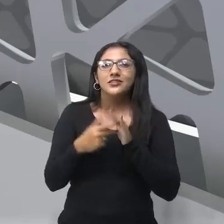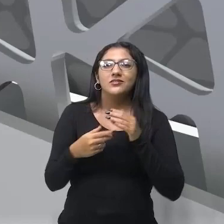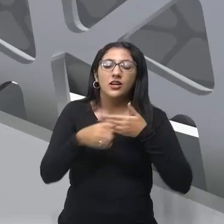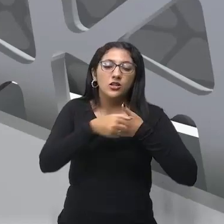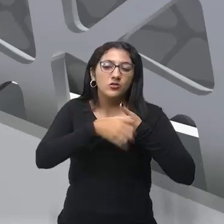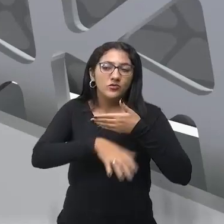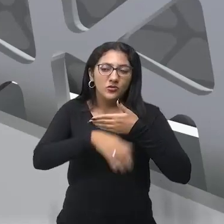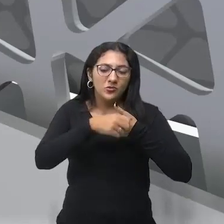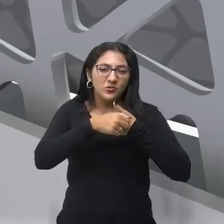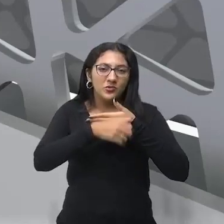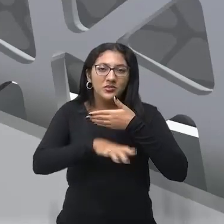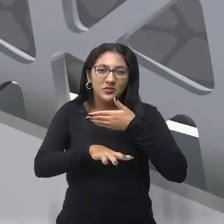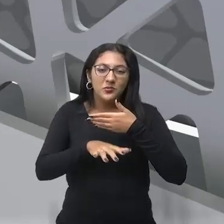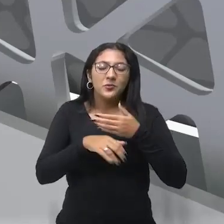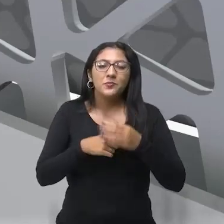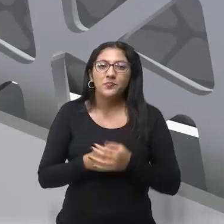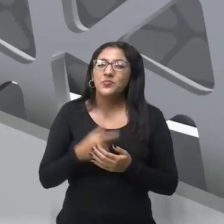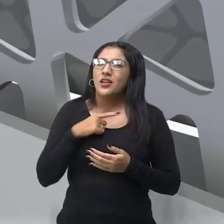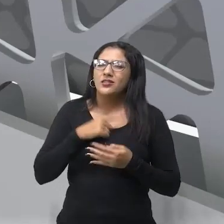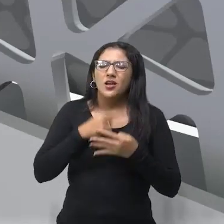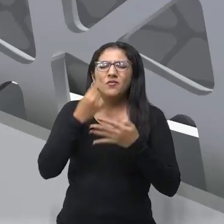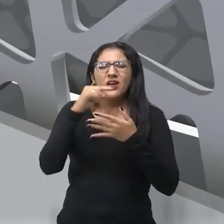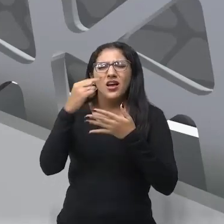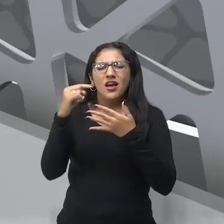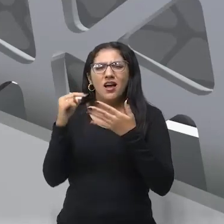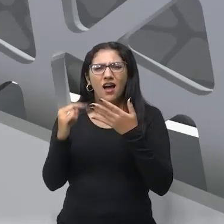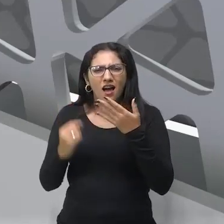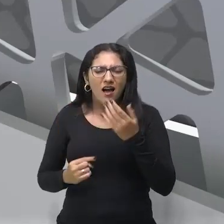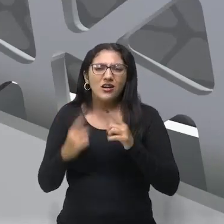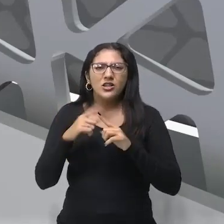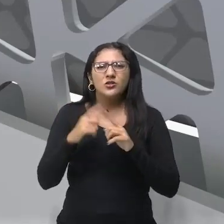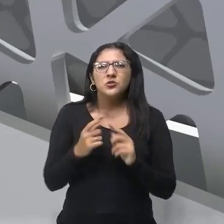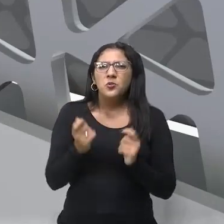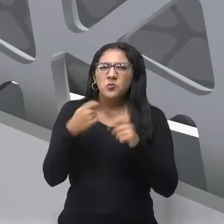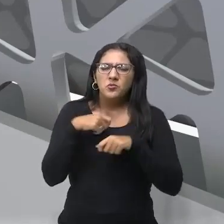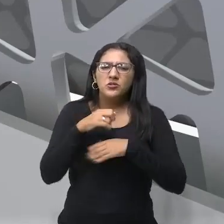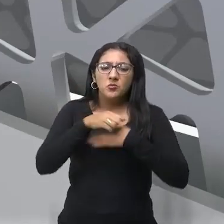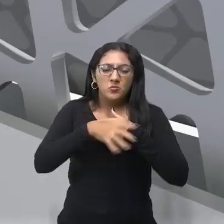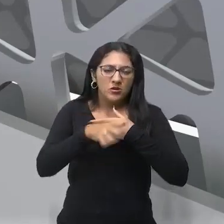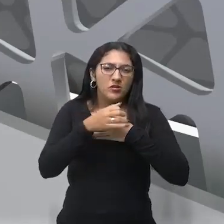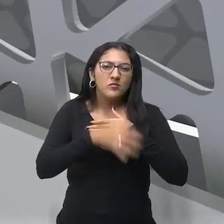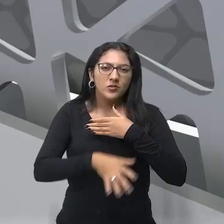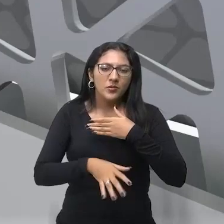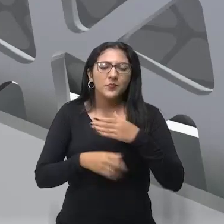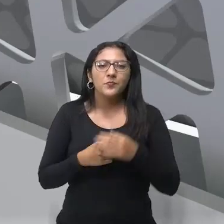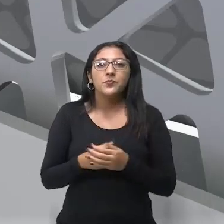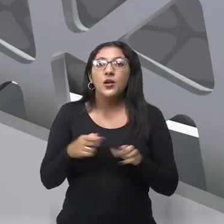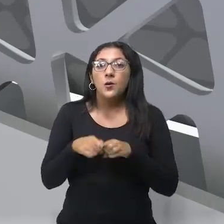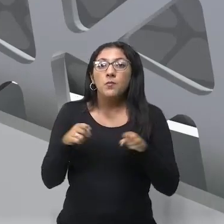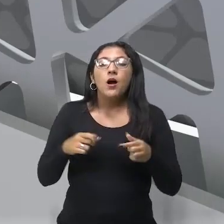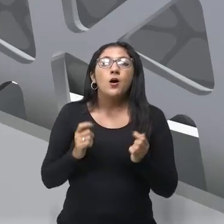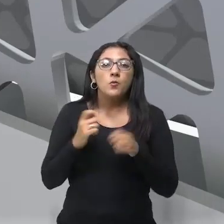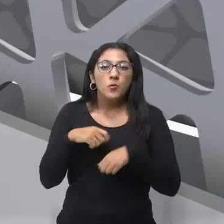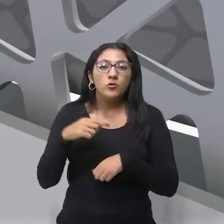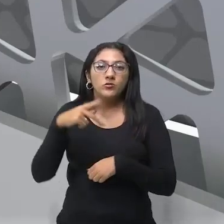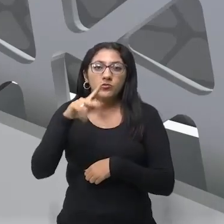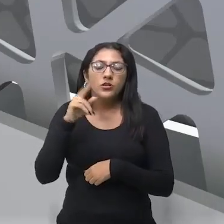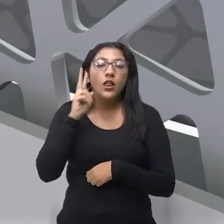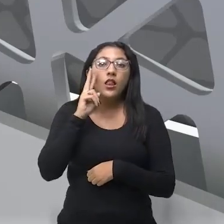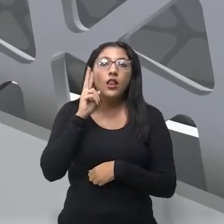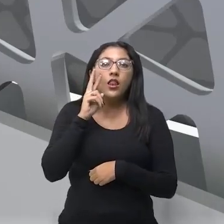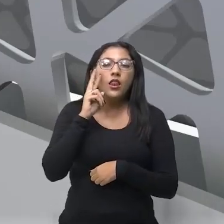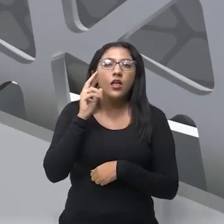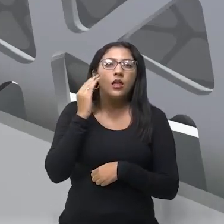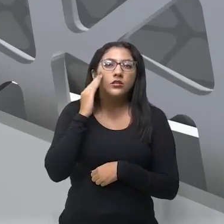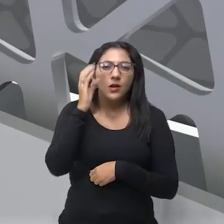é o que a gente chama de figura de linguagem. Existem várias formas de construir figuras de linguagem, mas o que eu quero